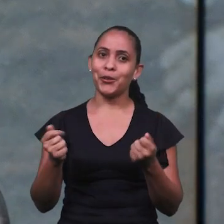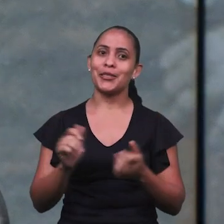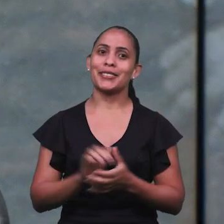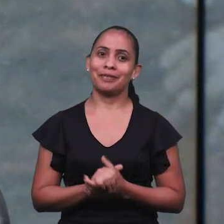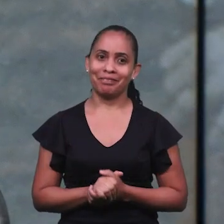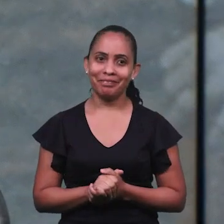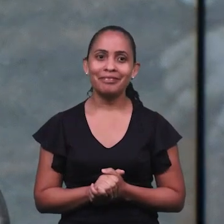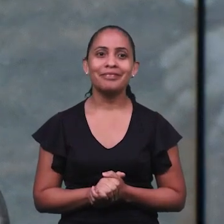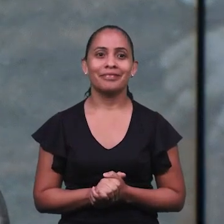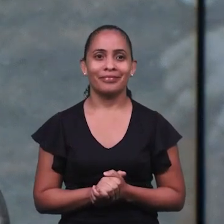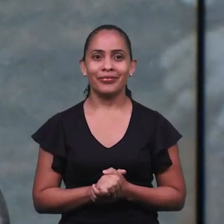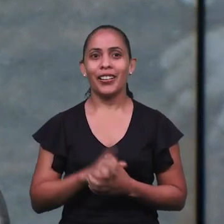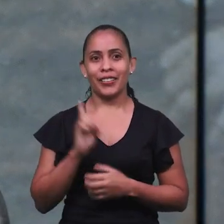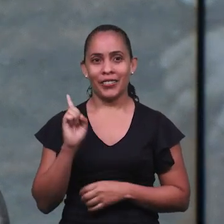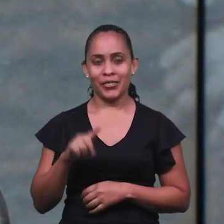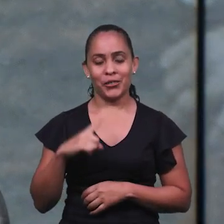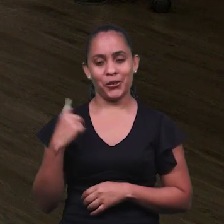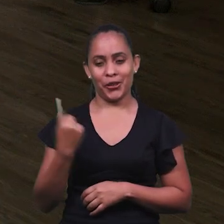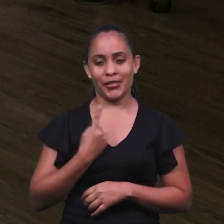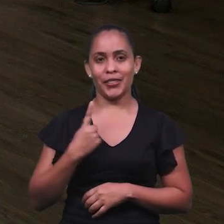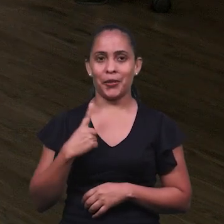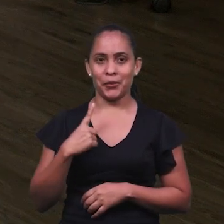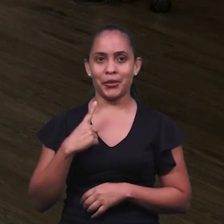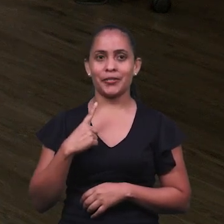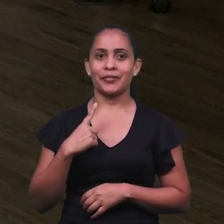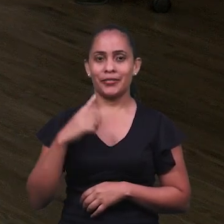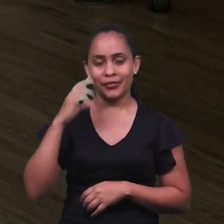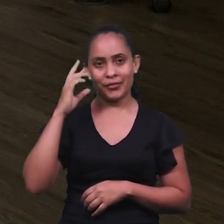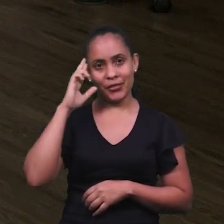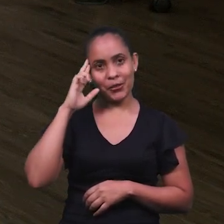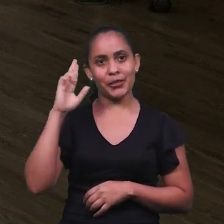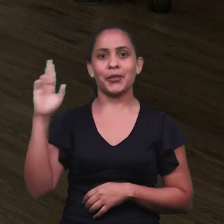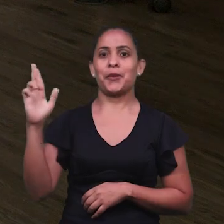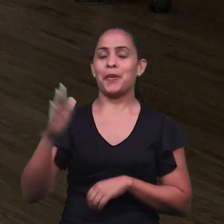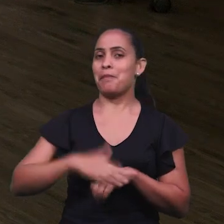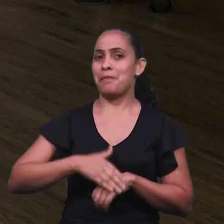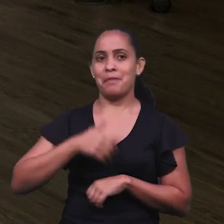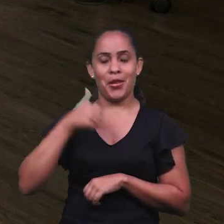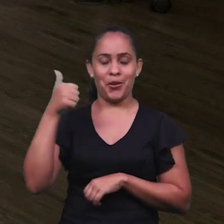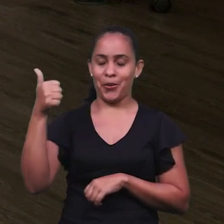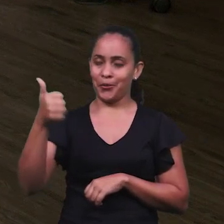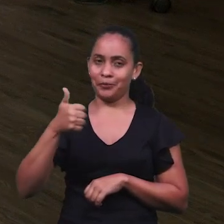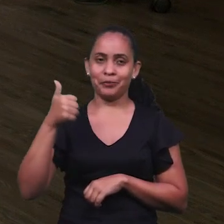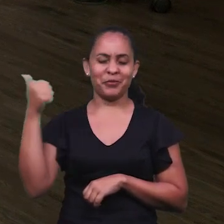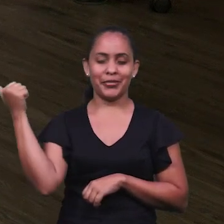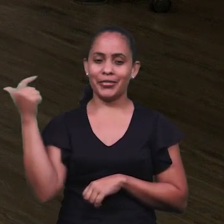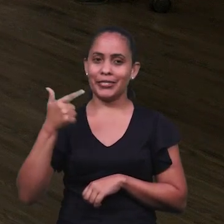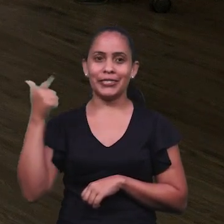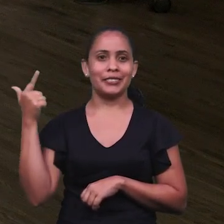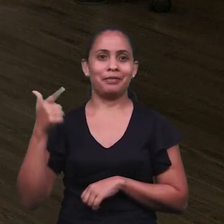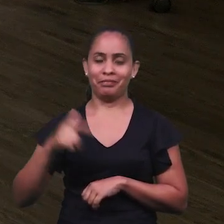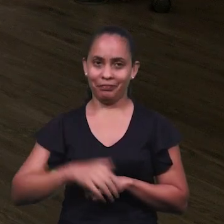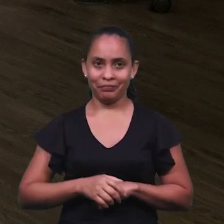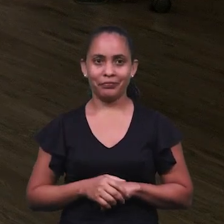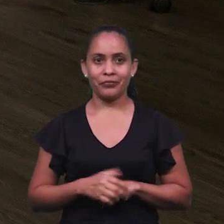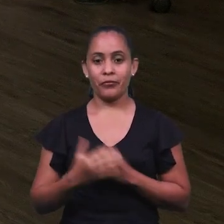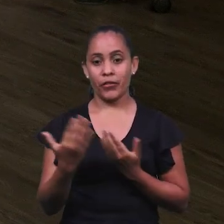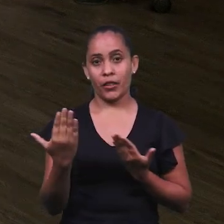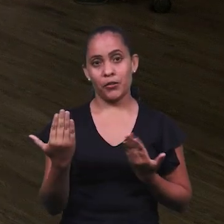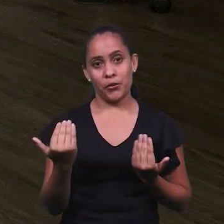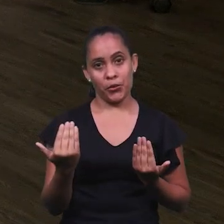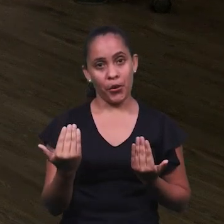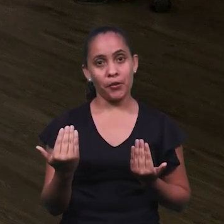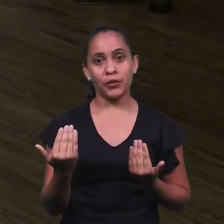maravilhoso. A experiência que temos com o Senhor, ela é muito melhor. O jovem,